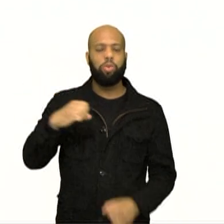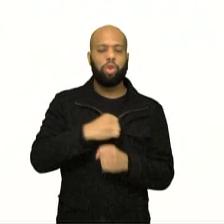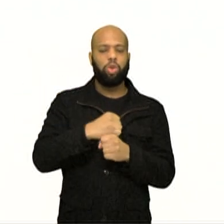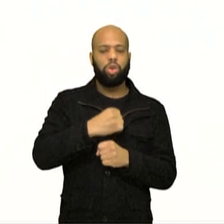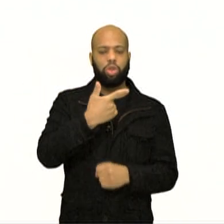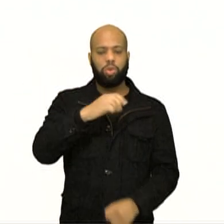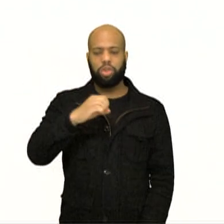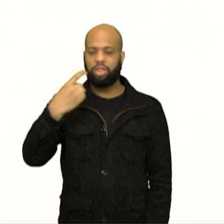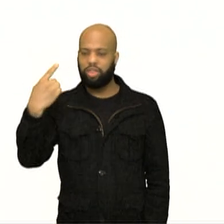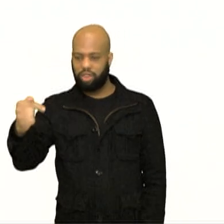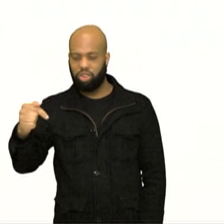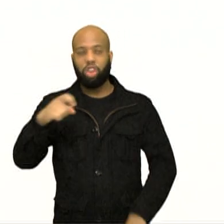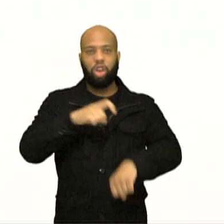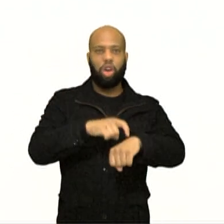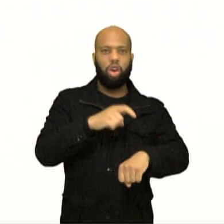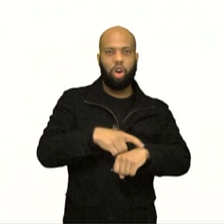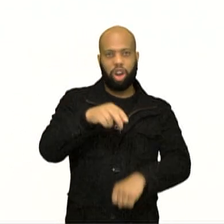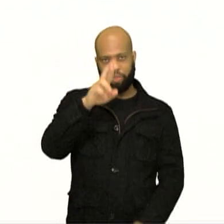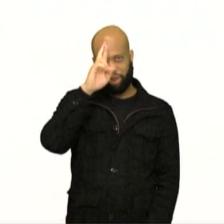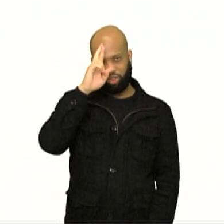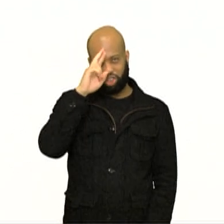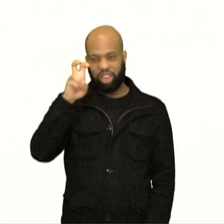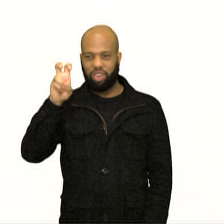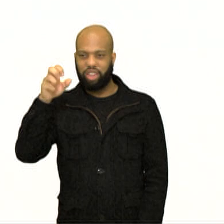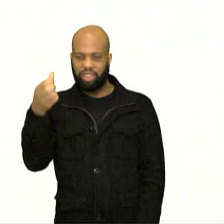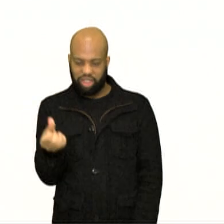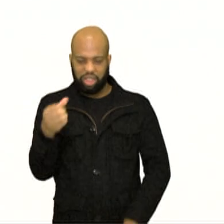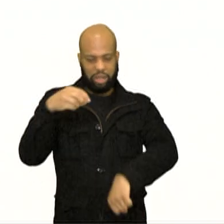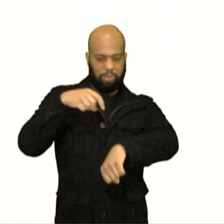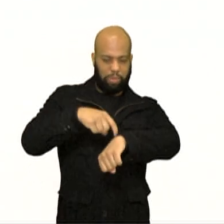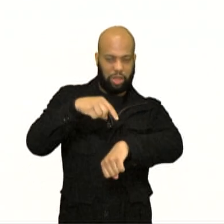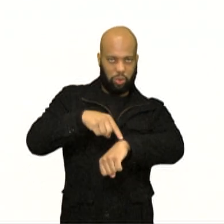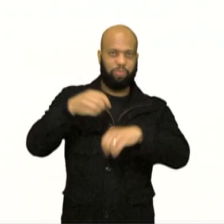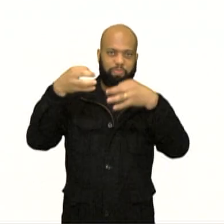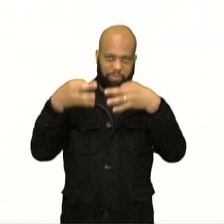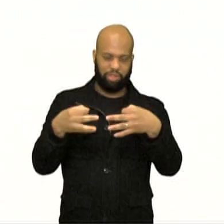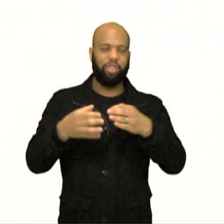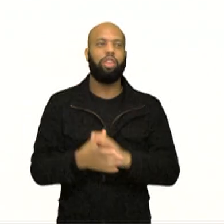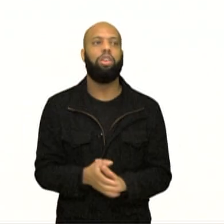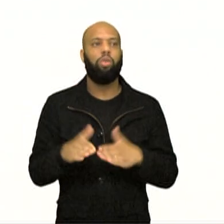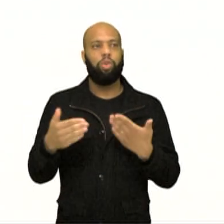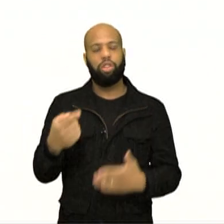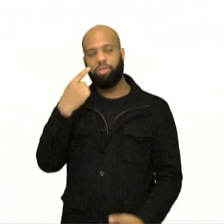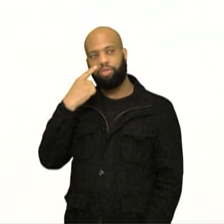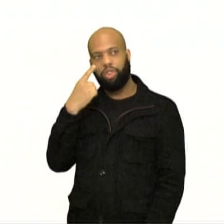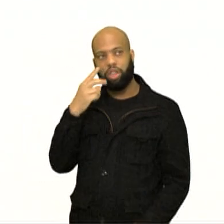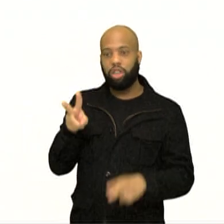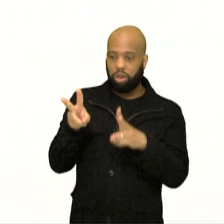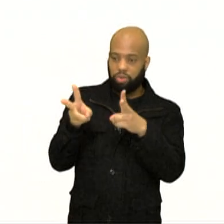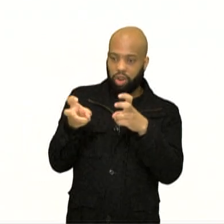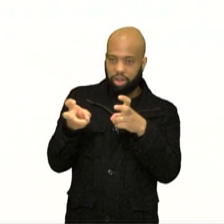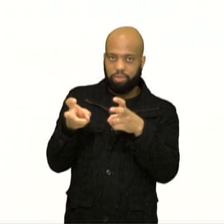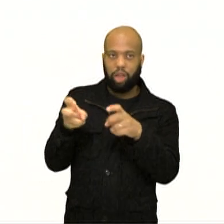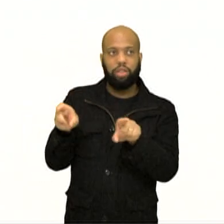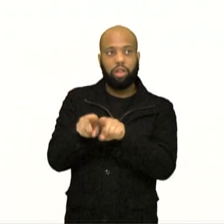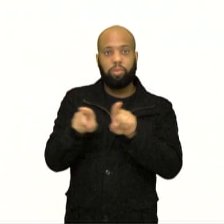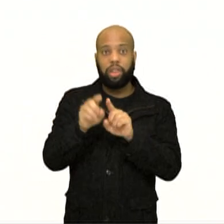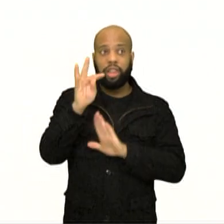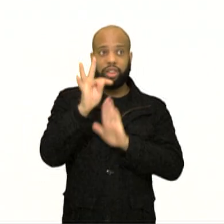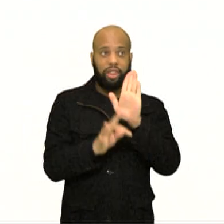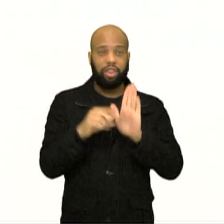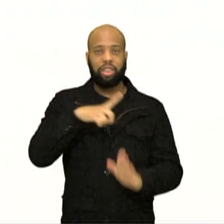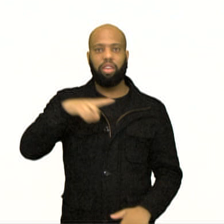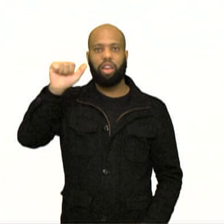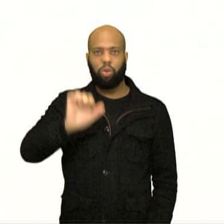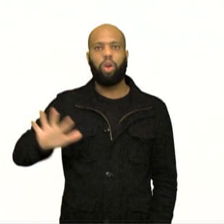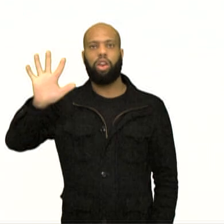17/11/2017, ao 12h56 pontualmente, né? A gente vai perceber que este texto foi atualizado,